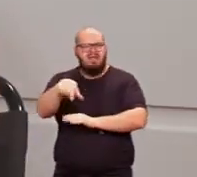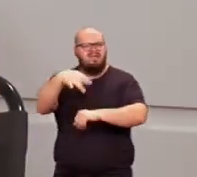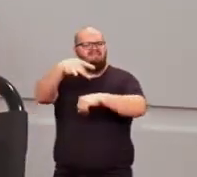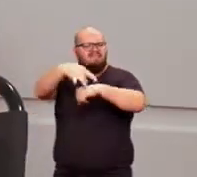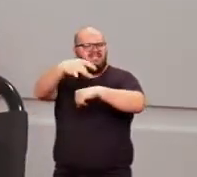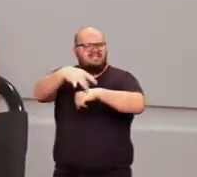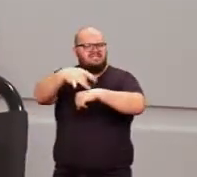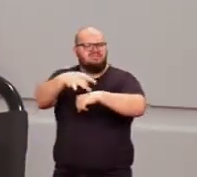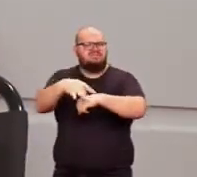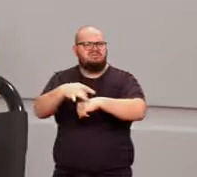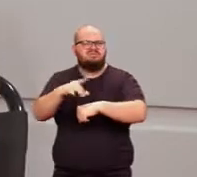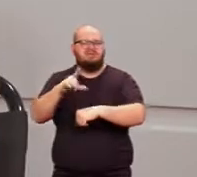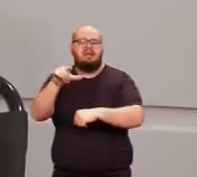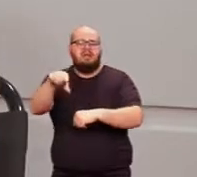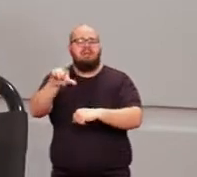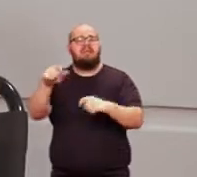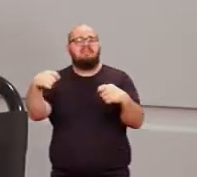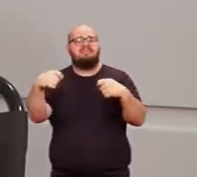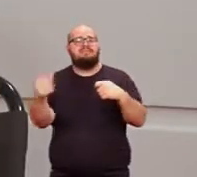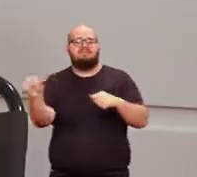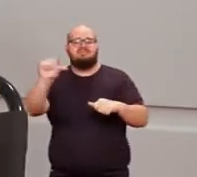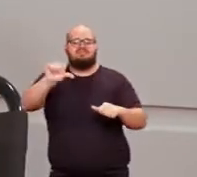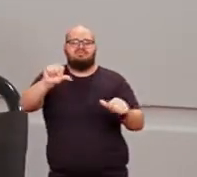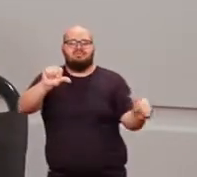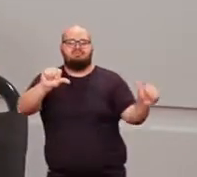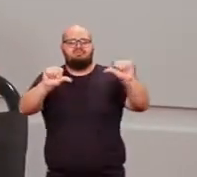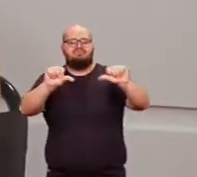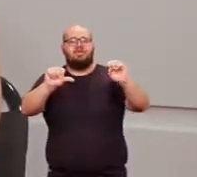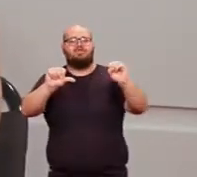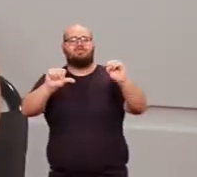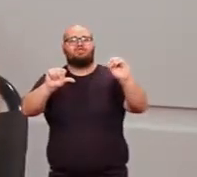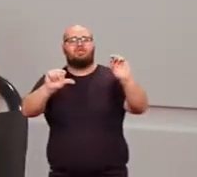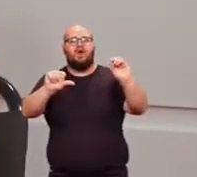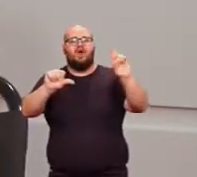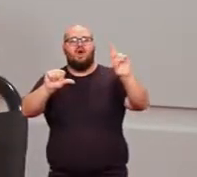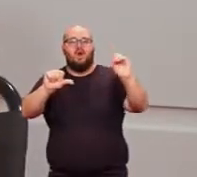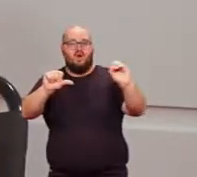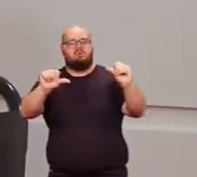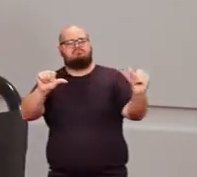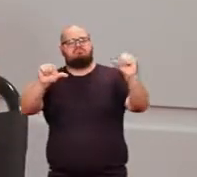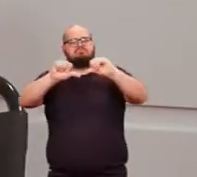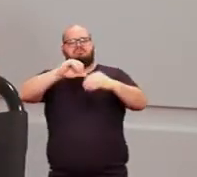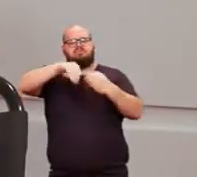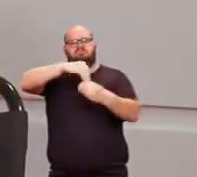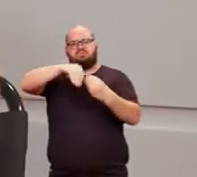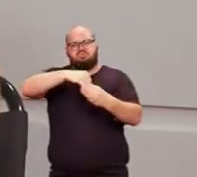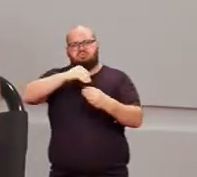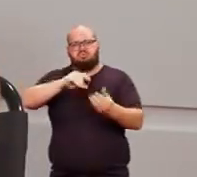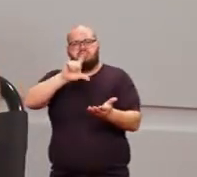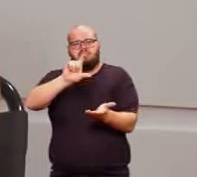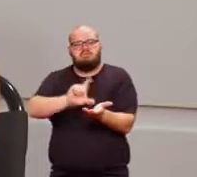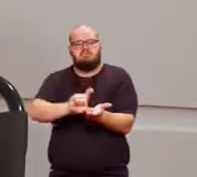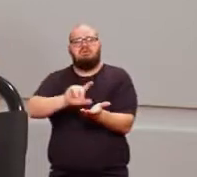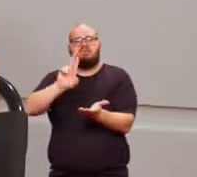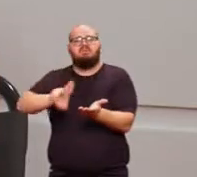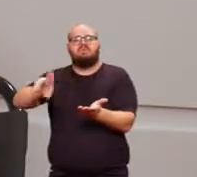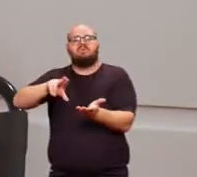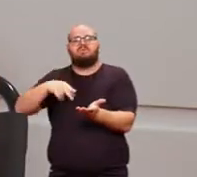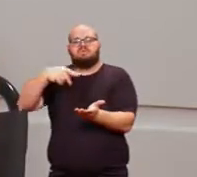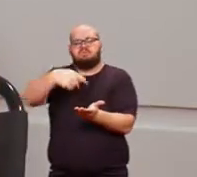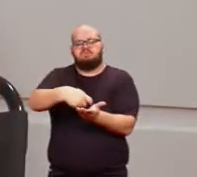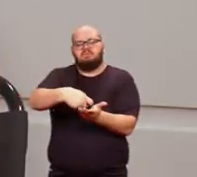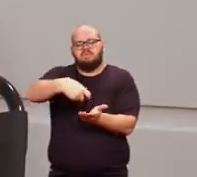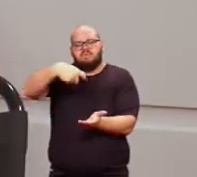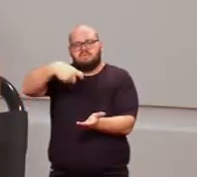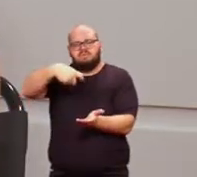num vidrinho, onde ele deve ser diluído com uma substância com soro. E ele é aplicado, então, depois dessa diluição com uma seringa